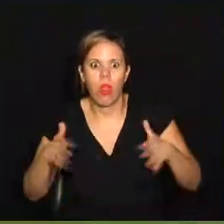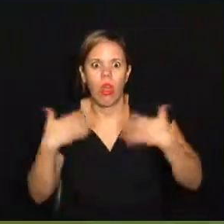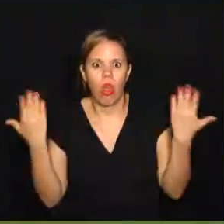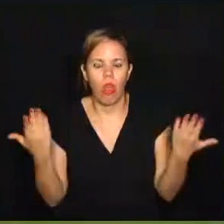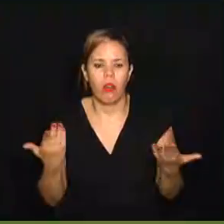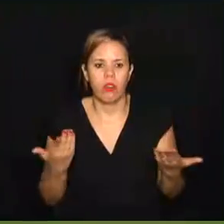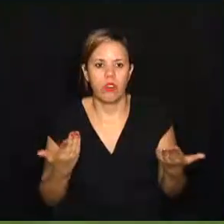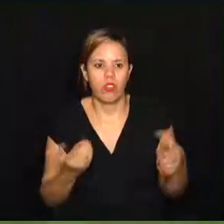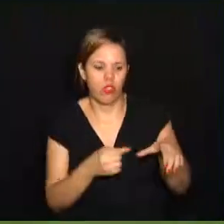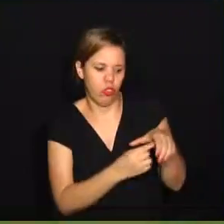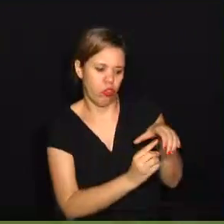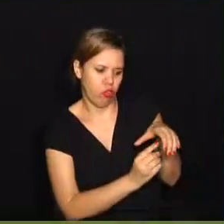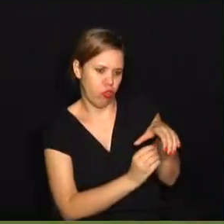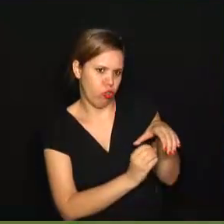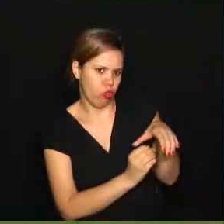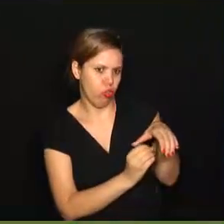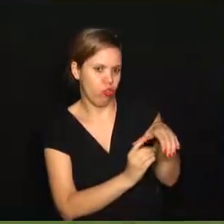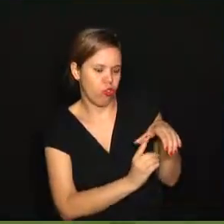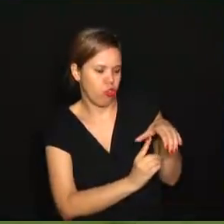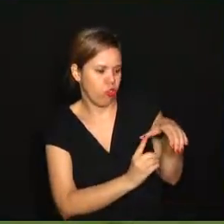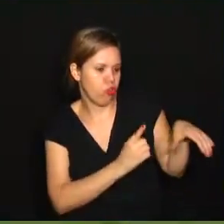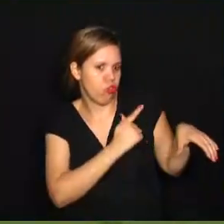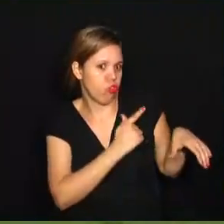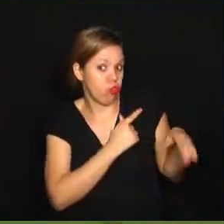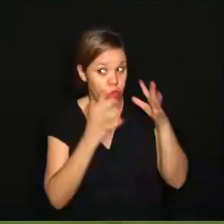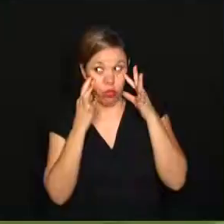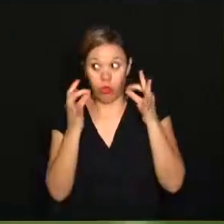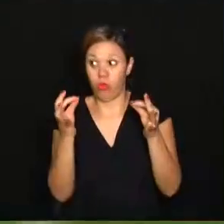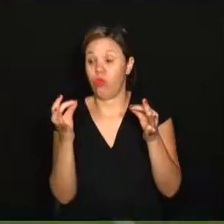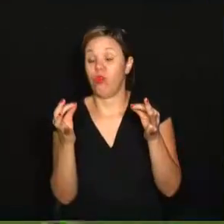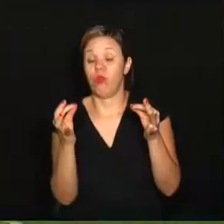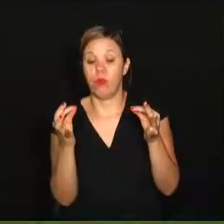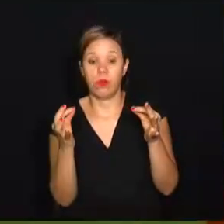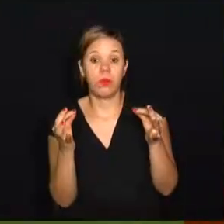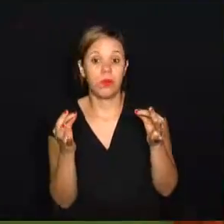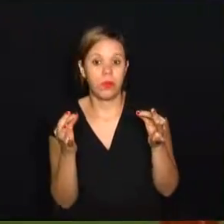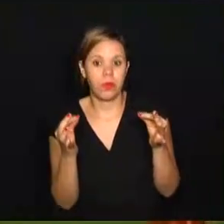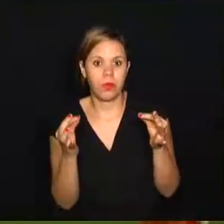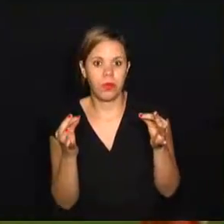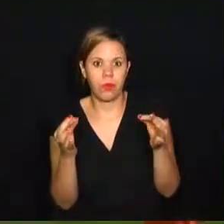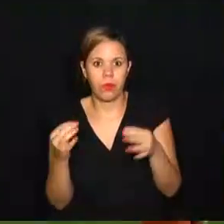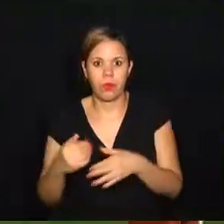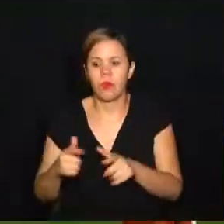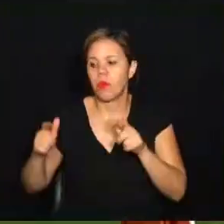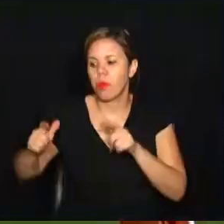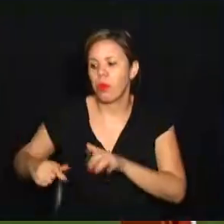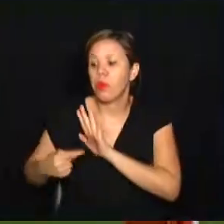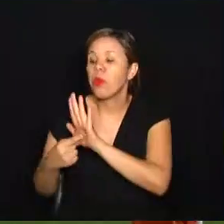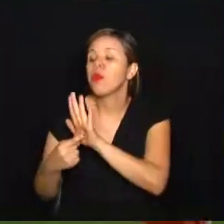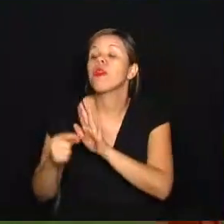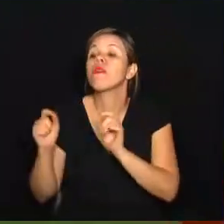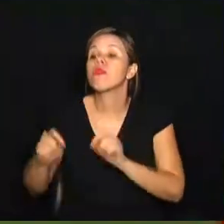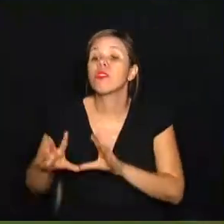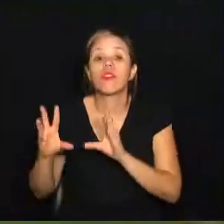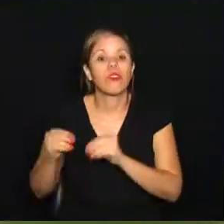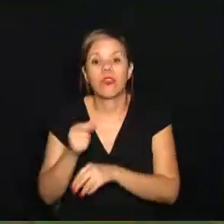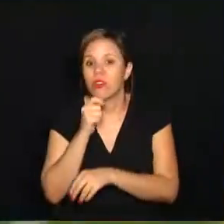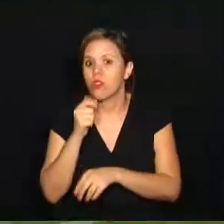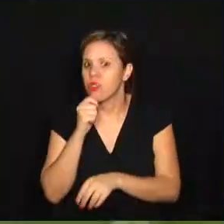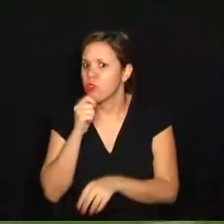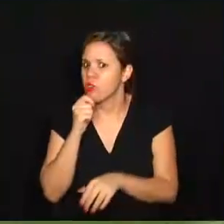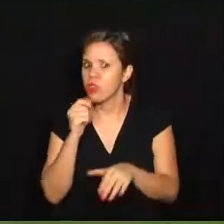mas o goleiro bugrino Jefferson estava ligado. O paredão mostrou que não era noite de levar